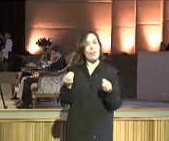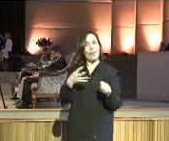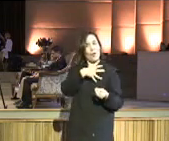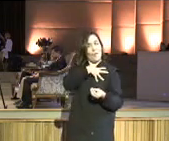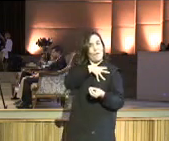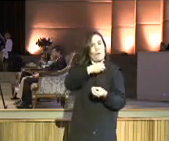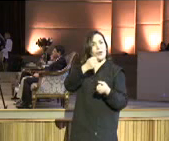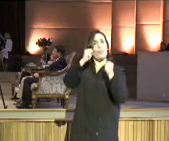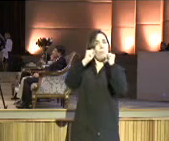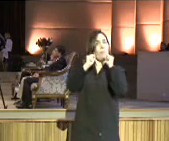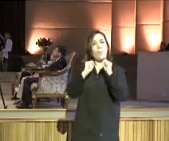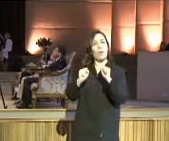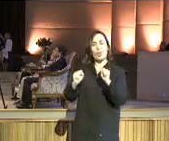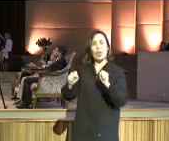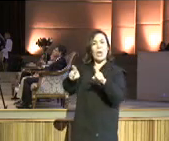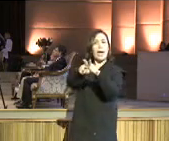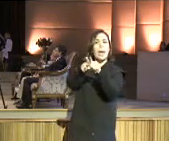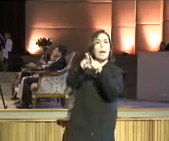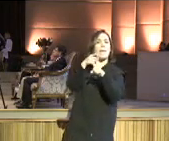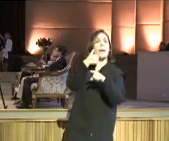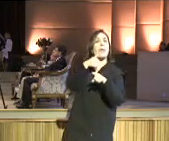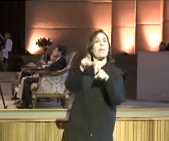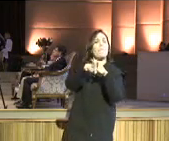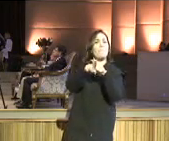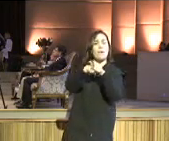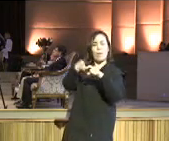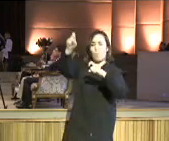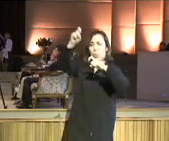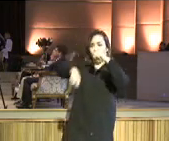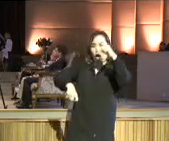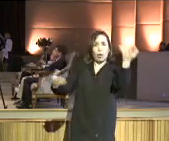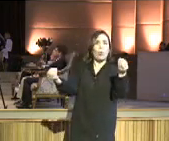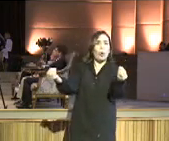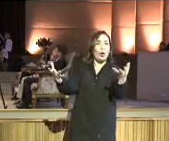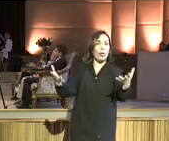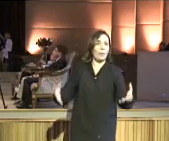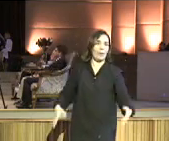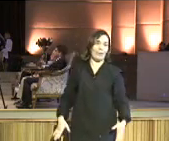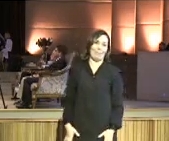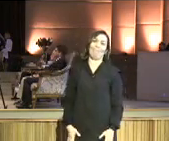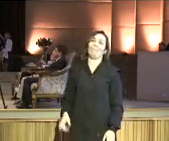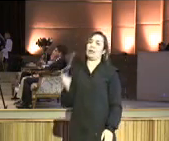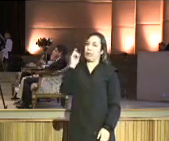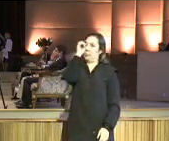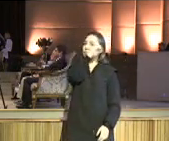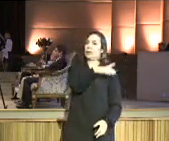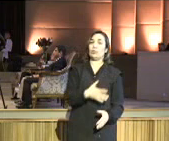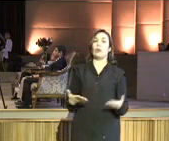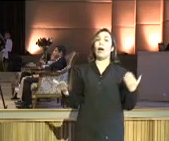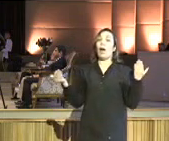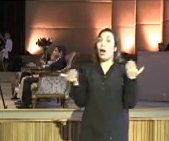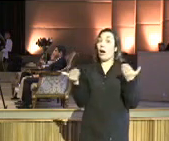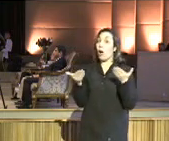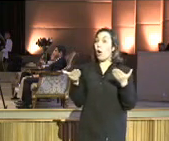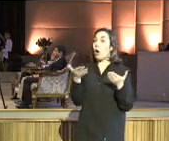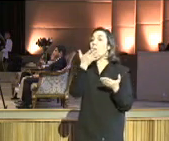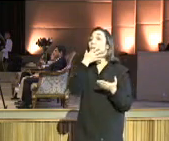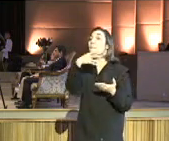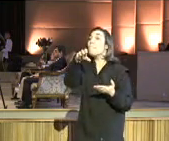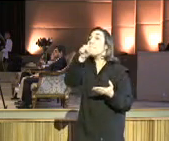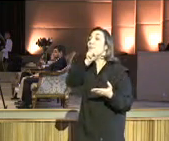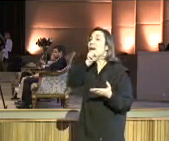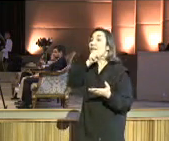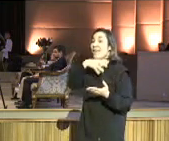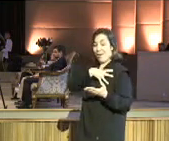de amigos de Davi, há um reencontro. Mas o clima entre pai e filho nunca mais fica